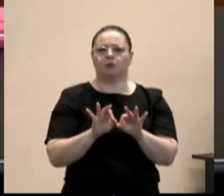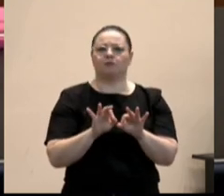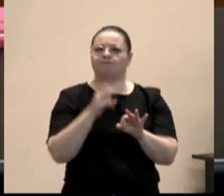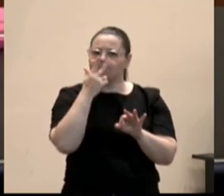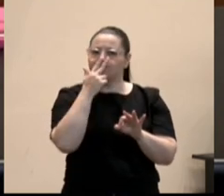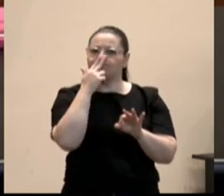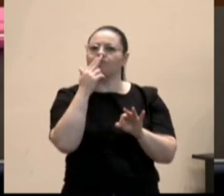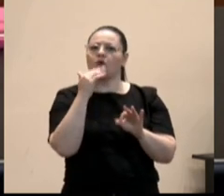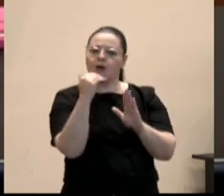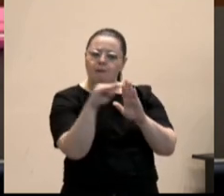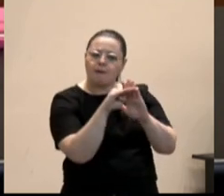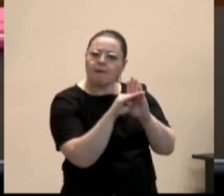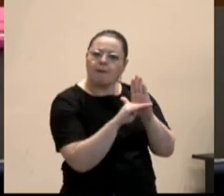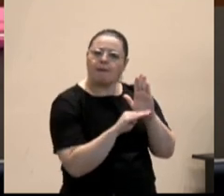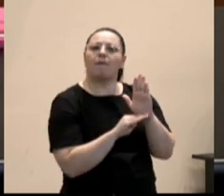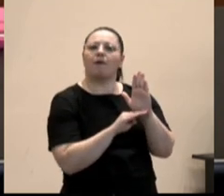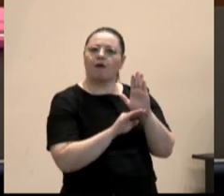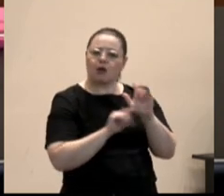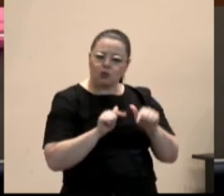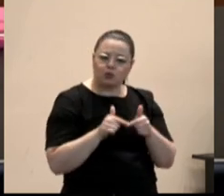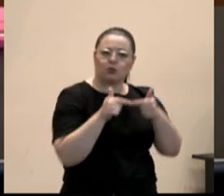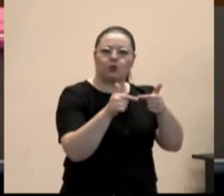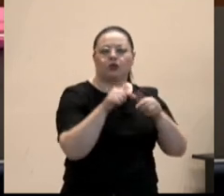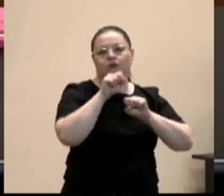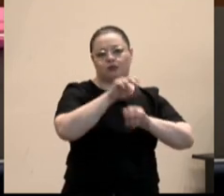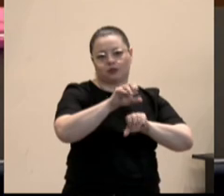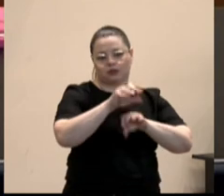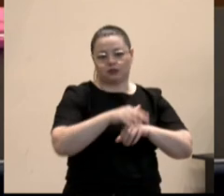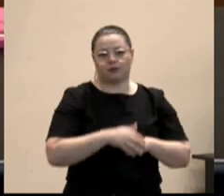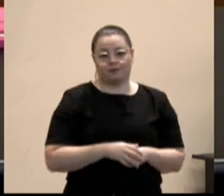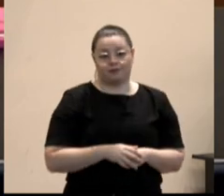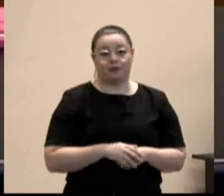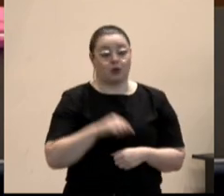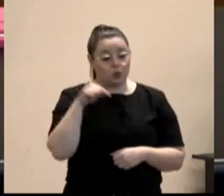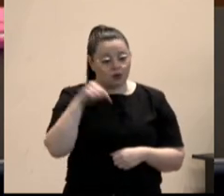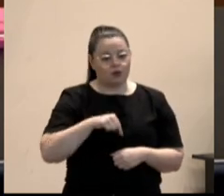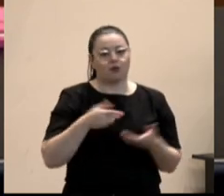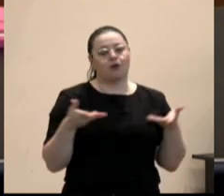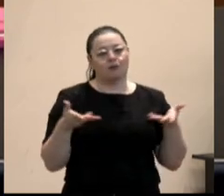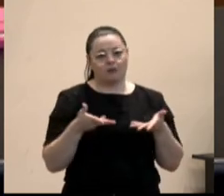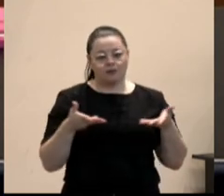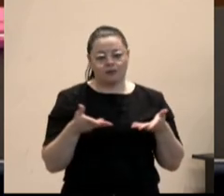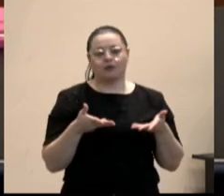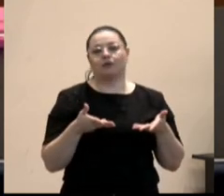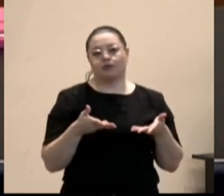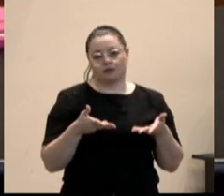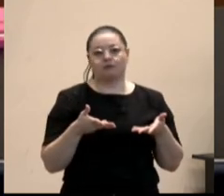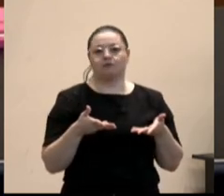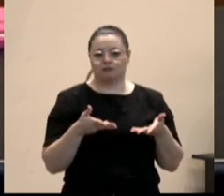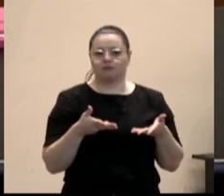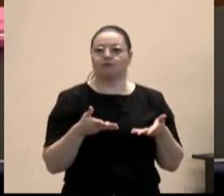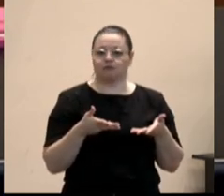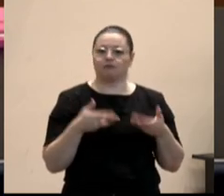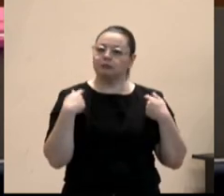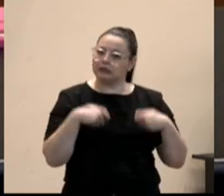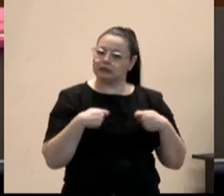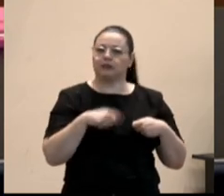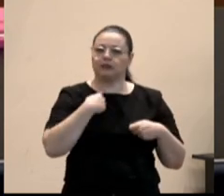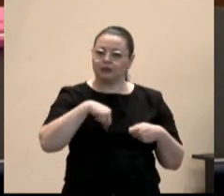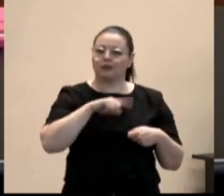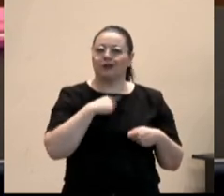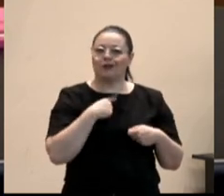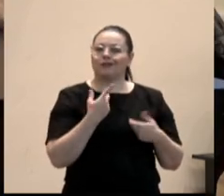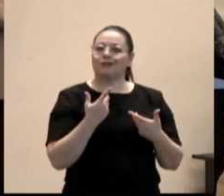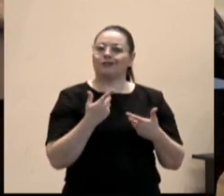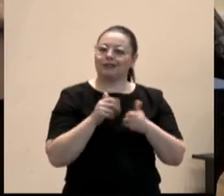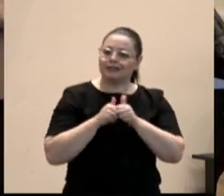educação, das demandas históricas do campo educação. Então, esse aqui, esse momento, é um exemplo a ser seguido a